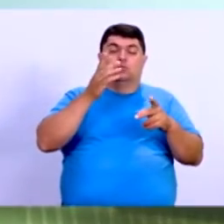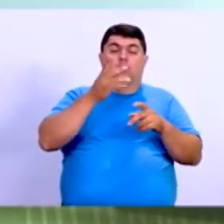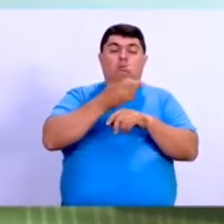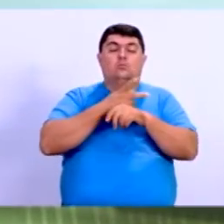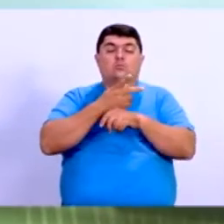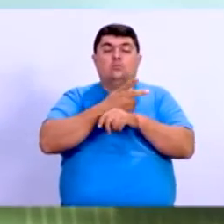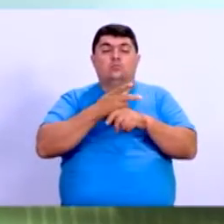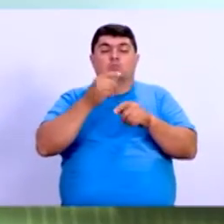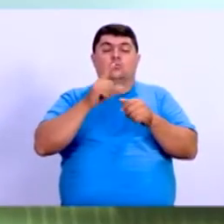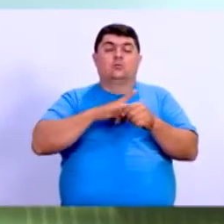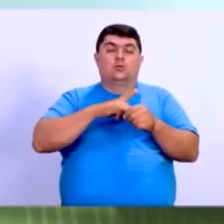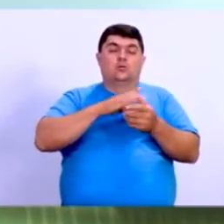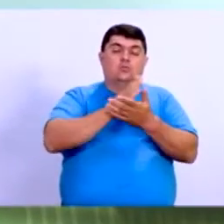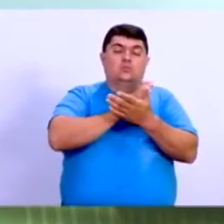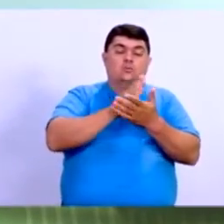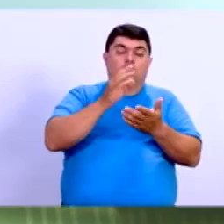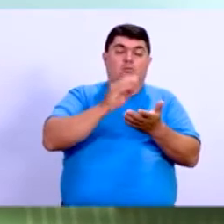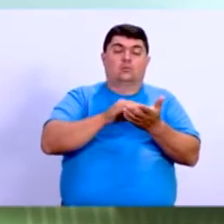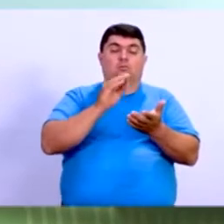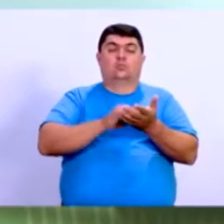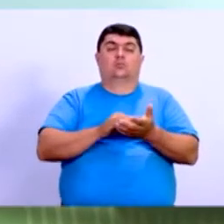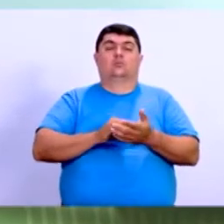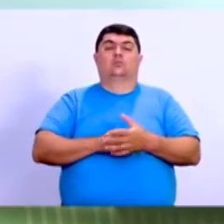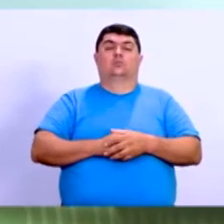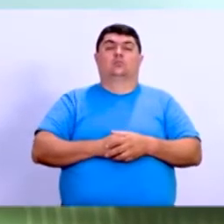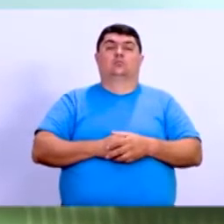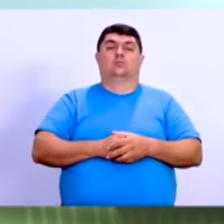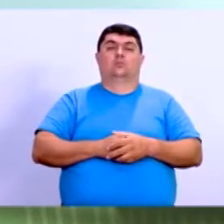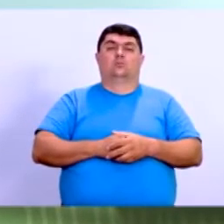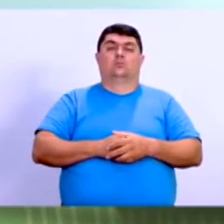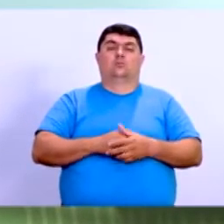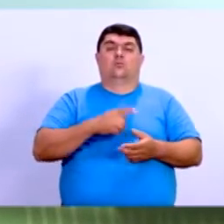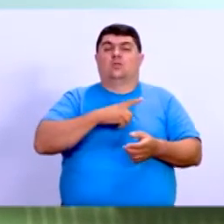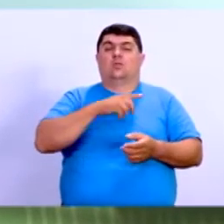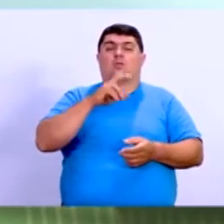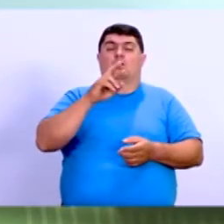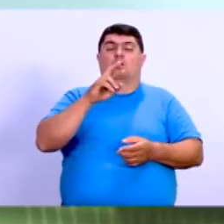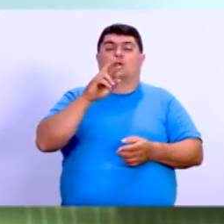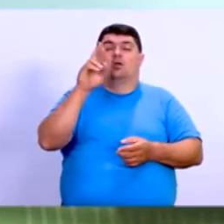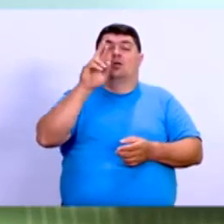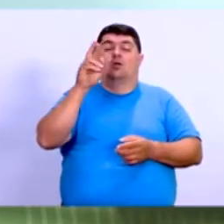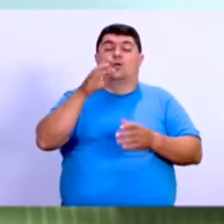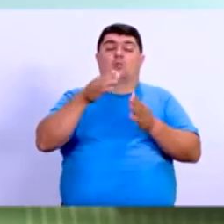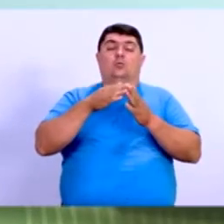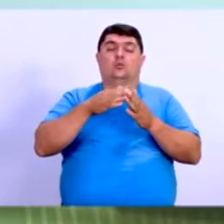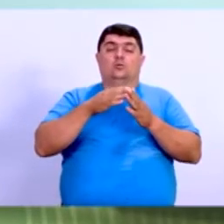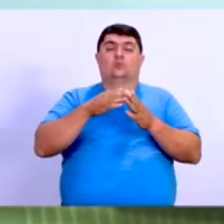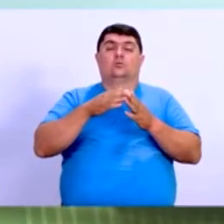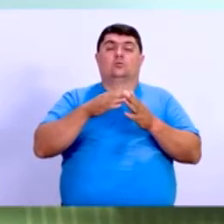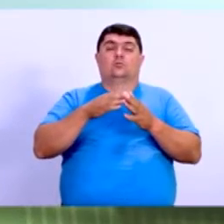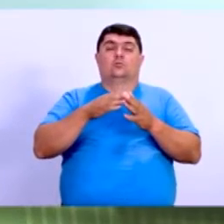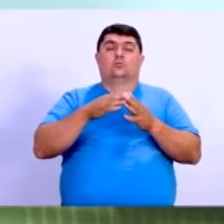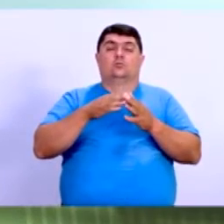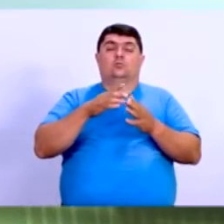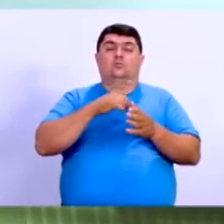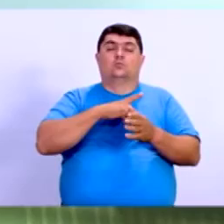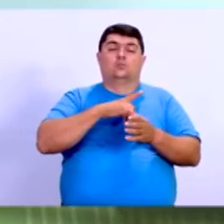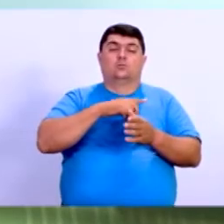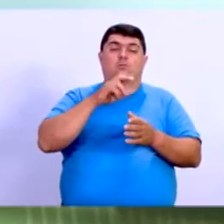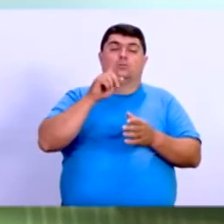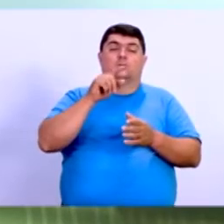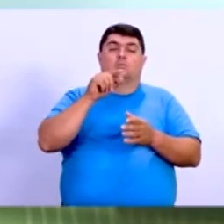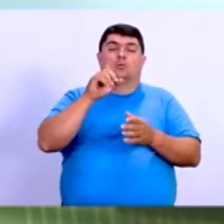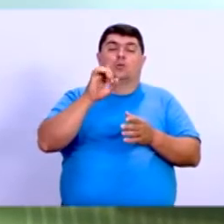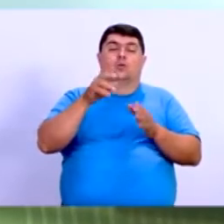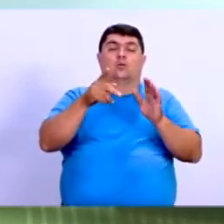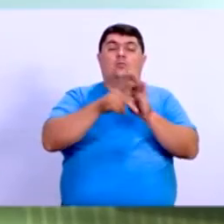e descobriu que tem um lá que não foi preenchido. Essa informação, quem está solicitando a informação de que o campo seja preenchido,